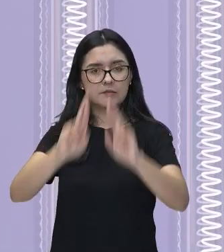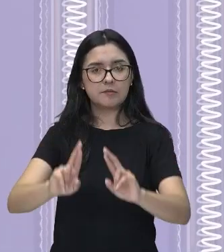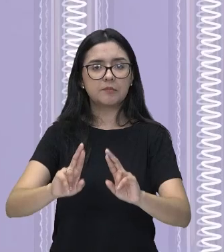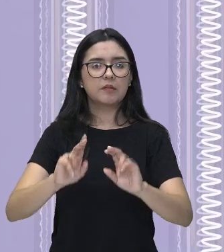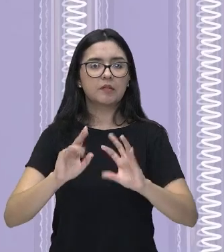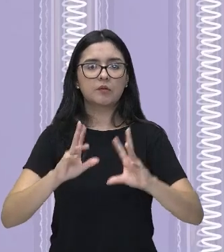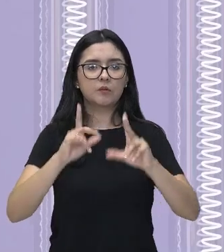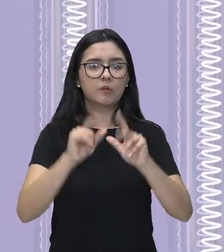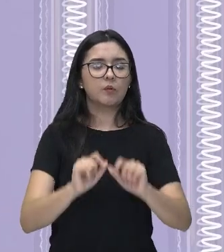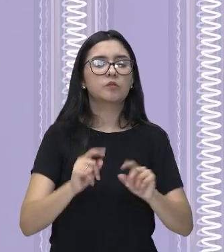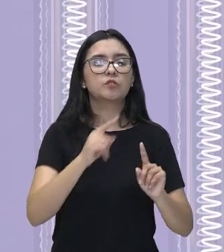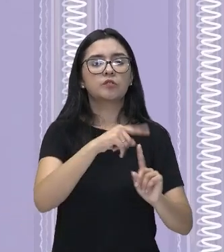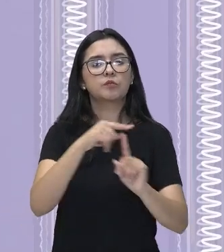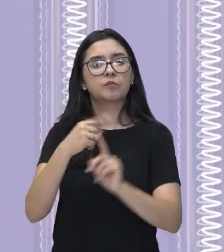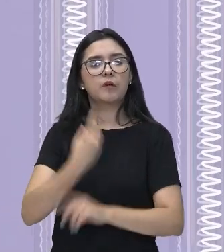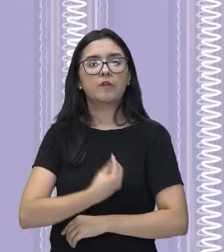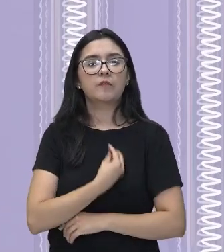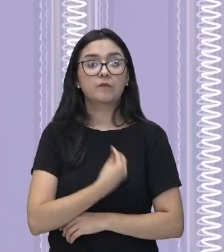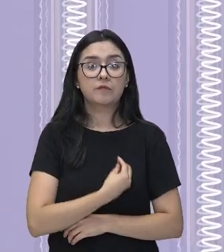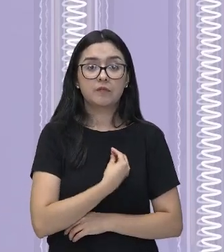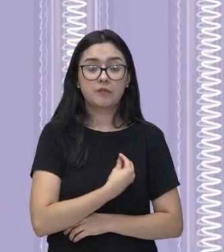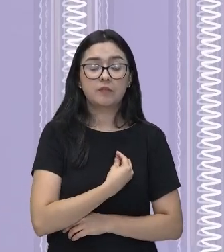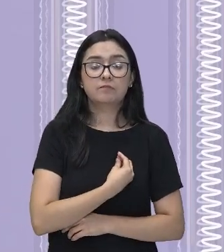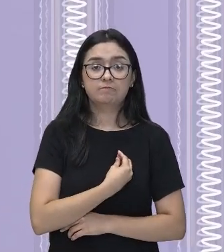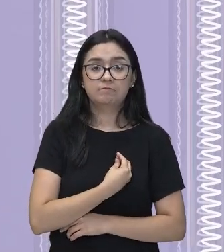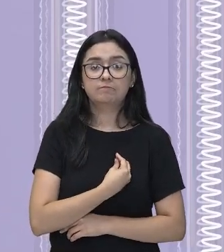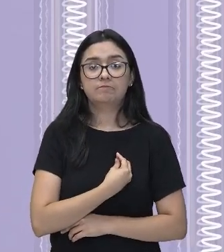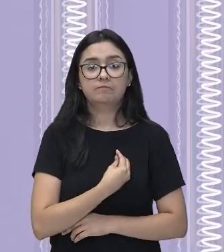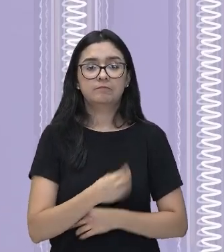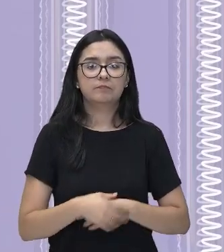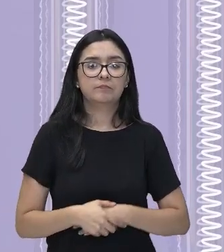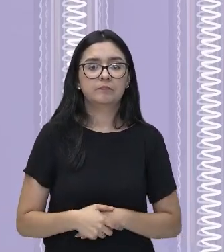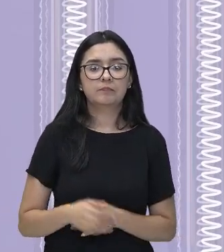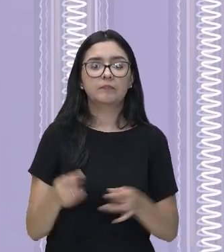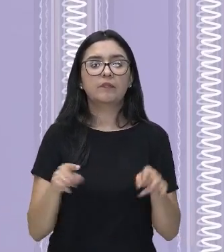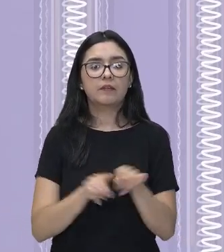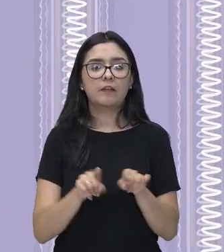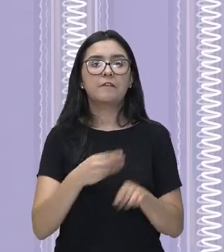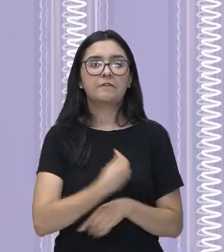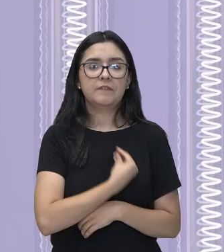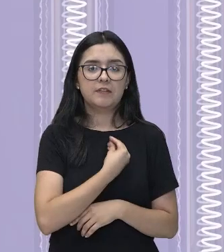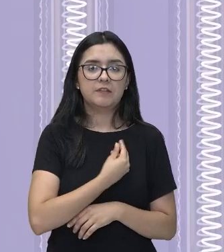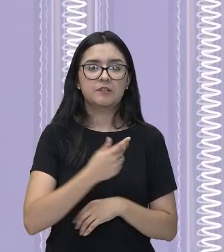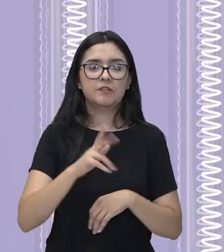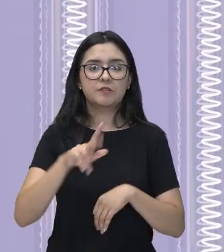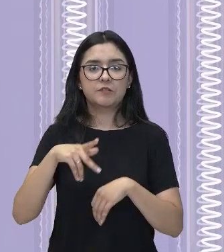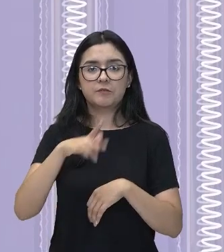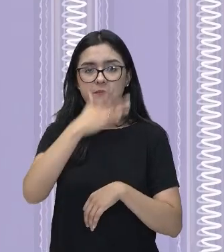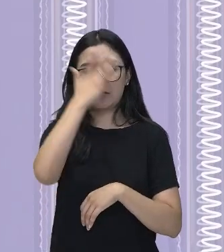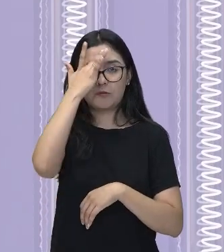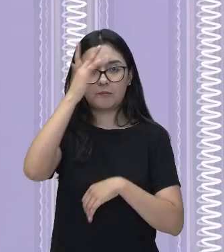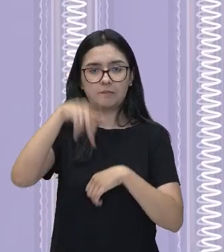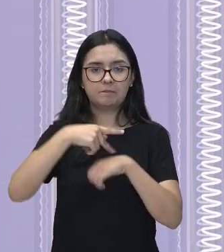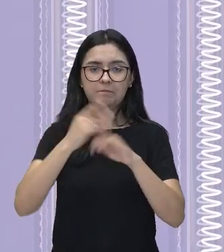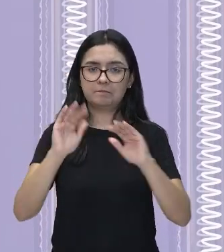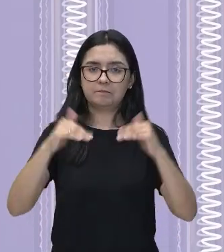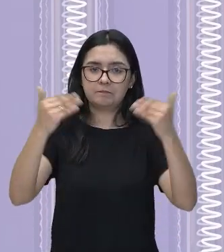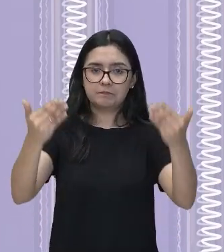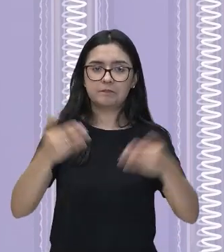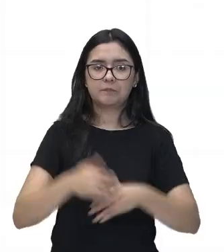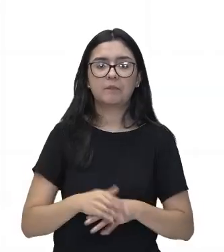as formas de vida, inclusive a vida dos colonizadores. Vamos ver agora